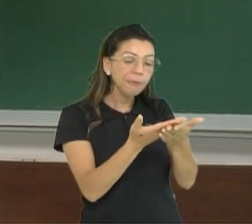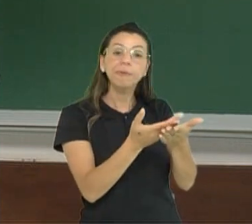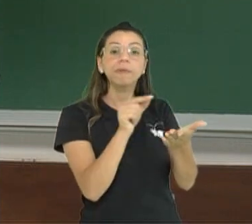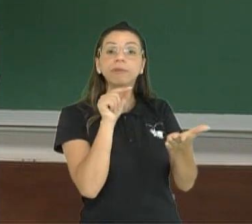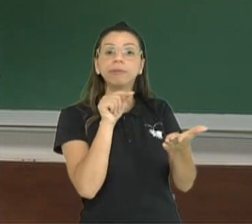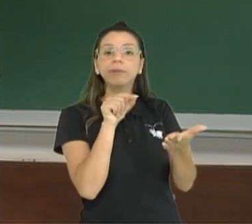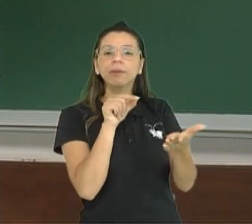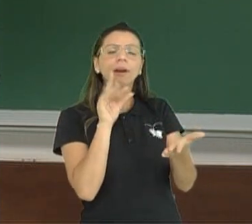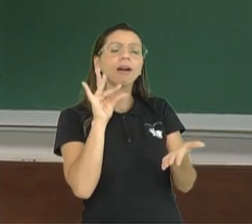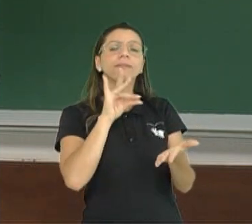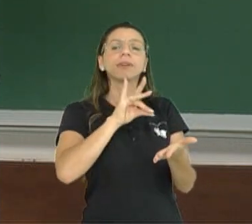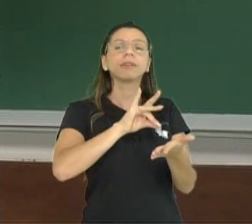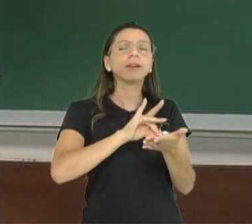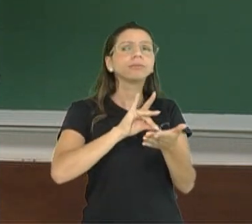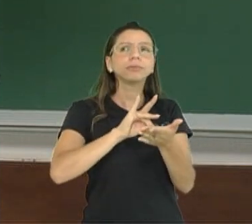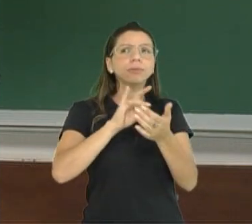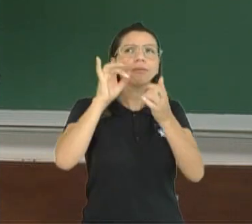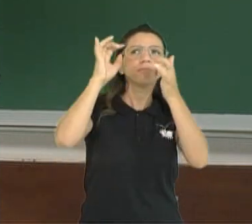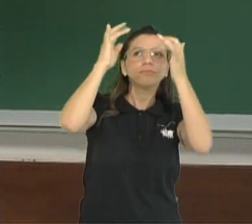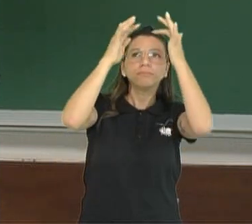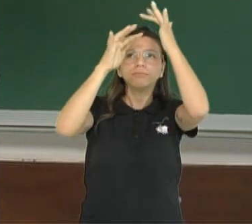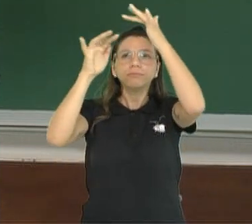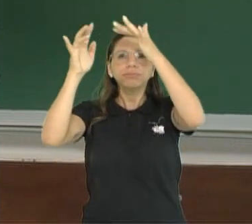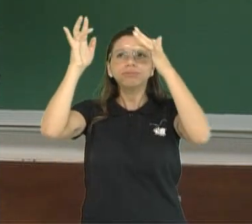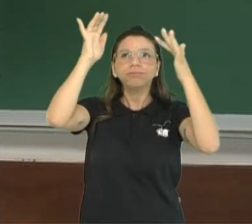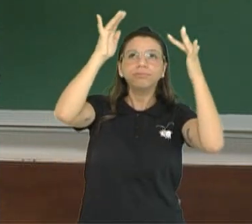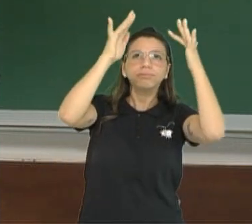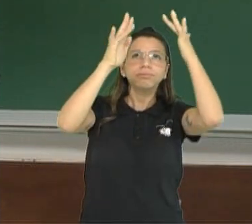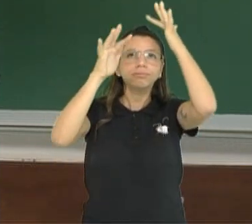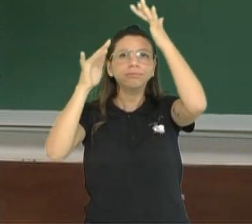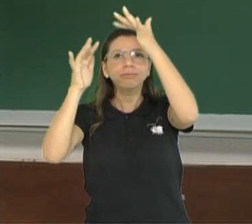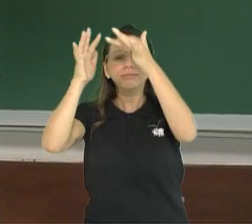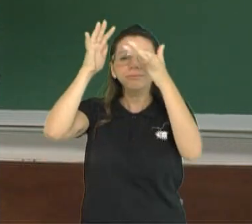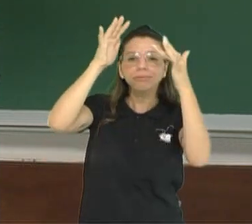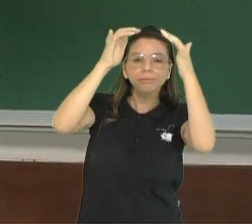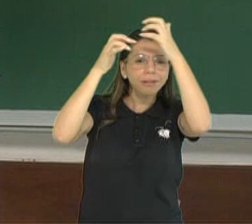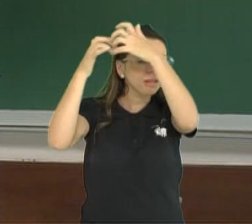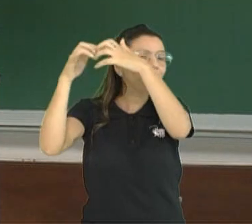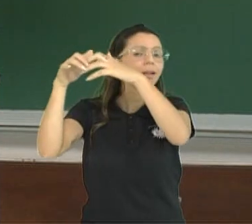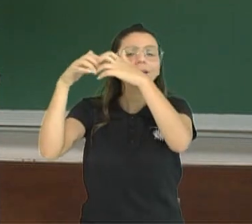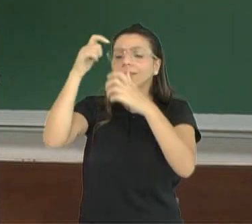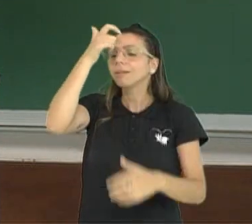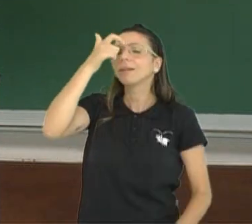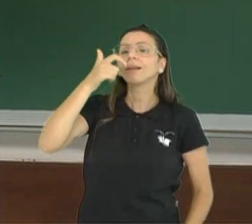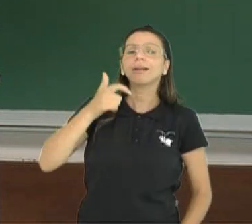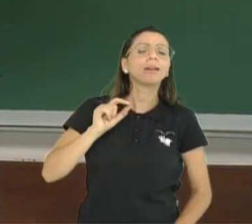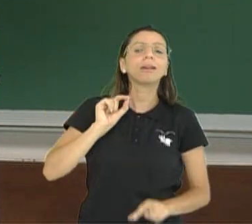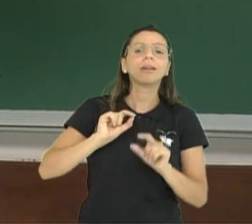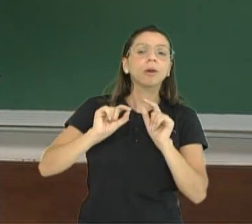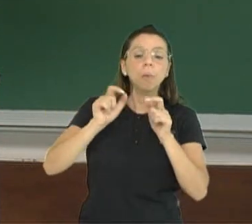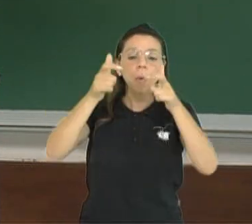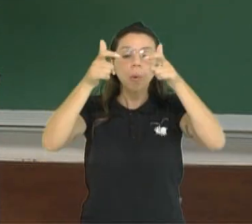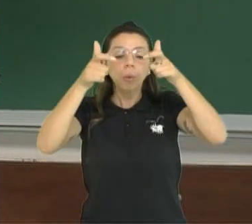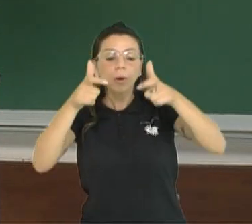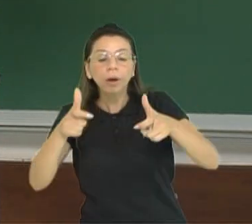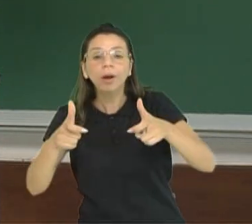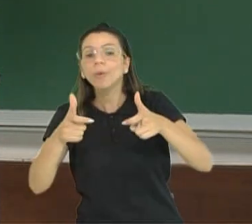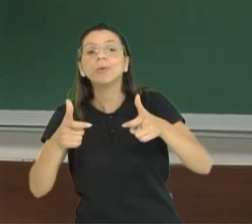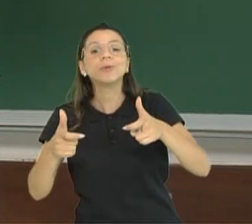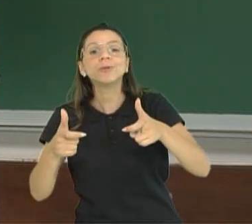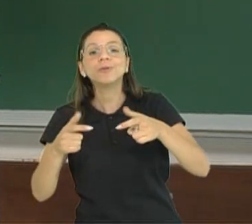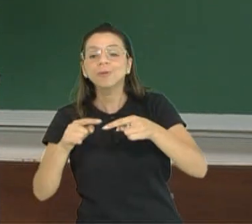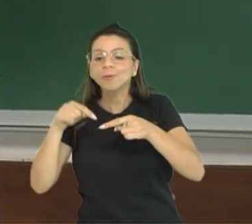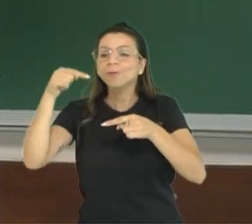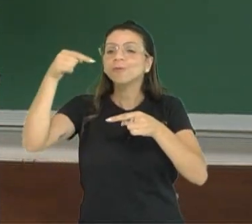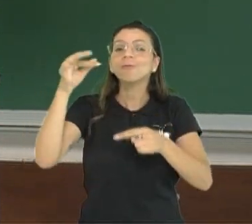verdade, ela está aqui na cabeça da gente com várias curiosidades que nós temos, quem somos, de onde viemos, né, para